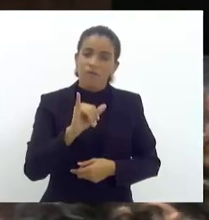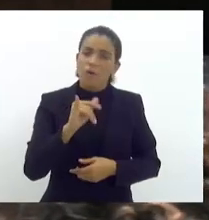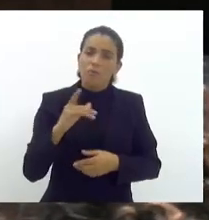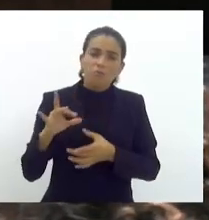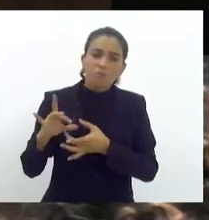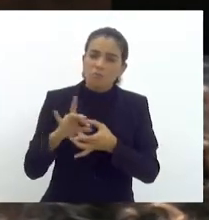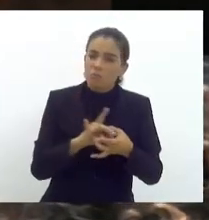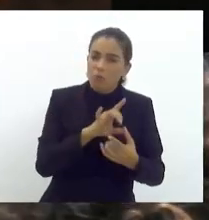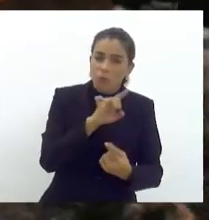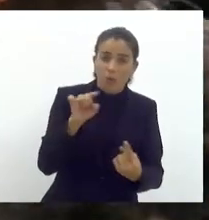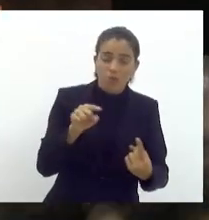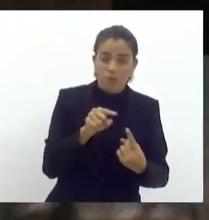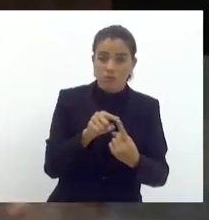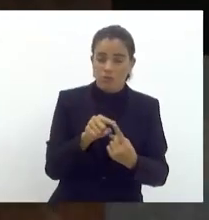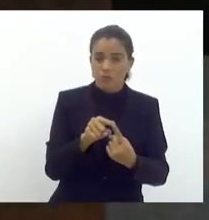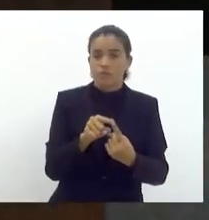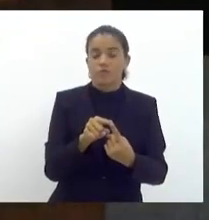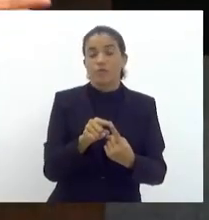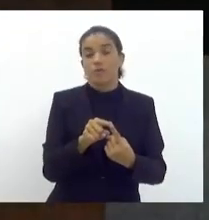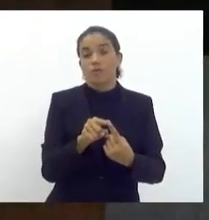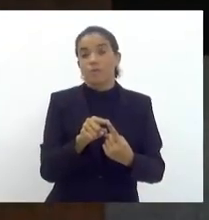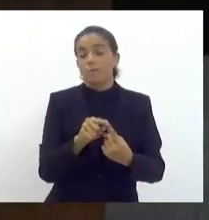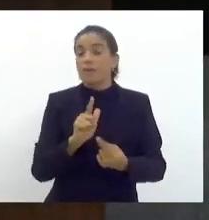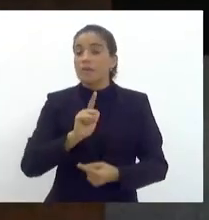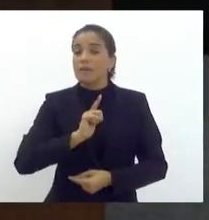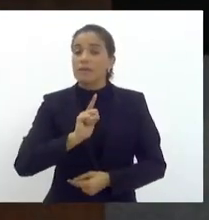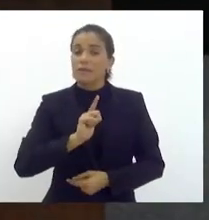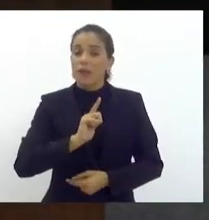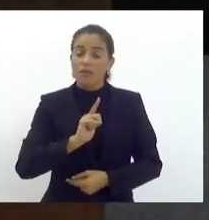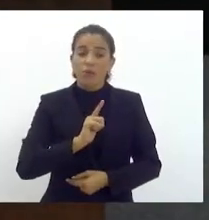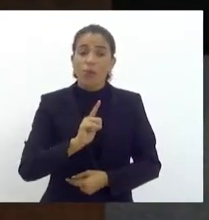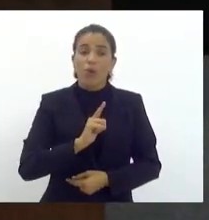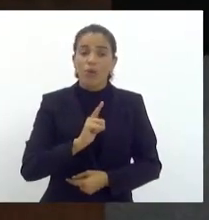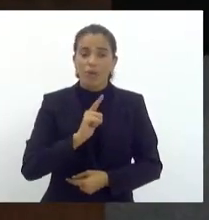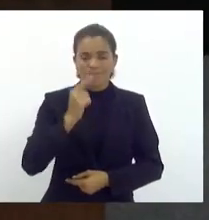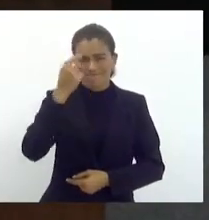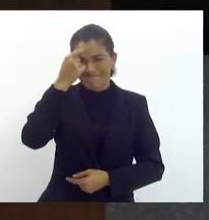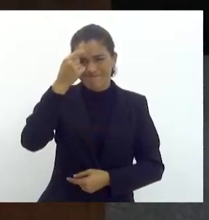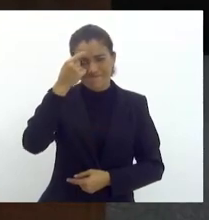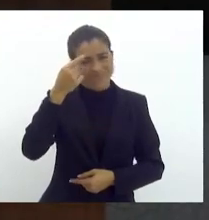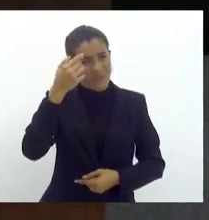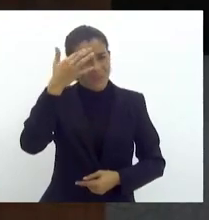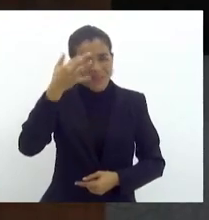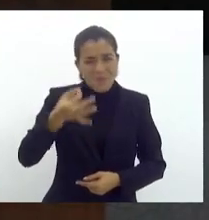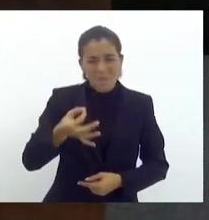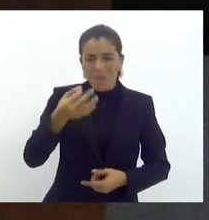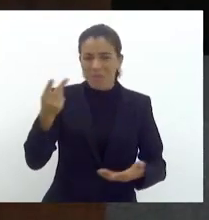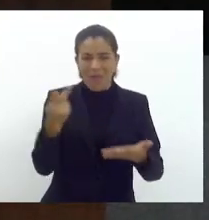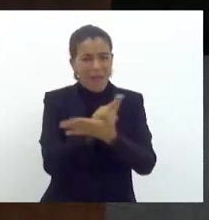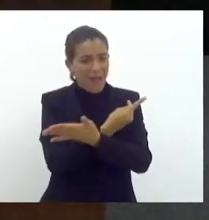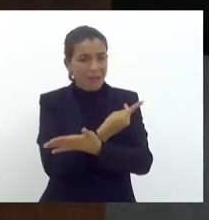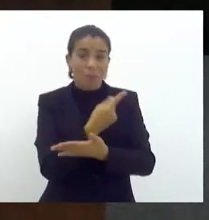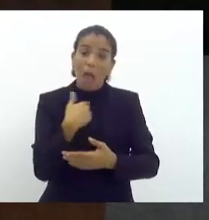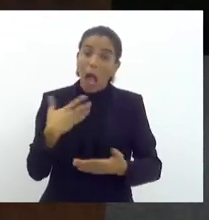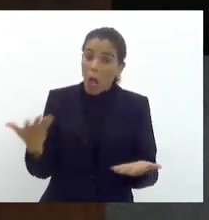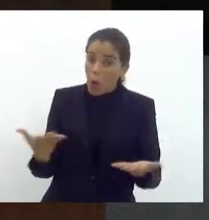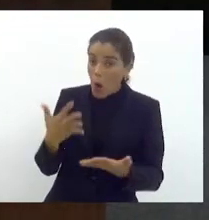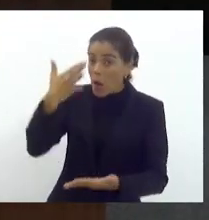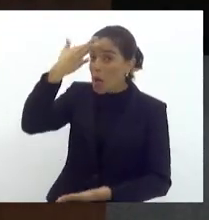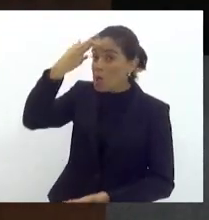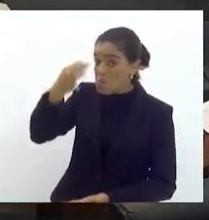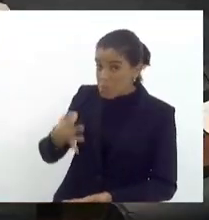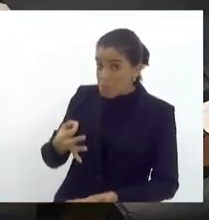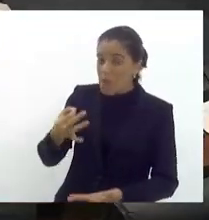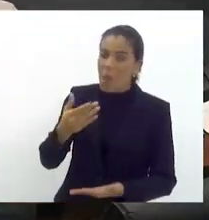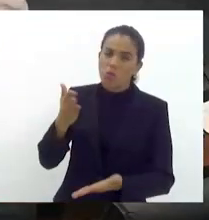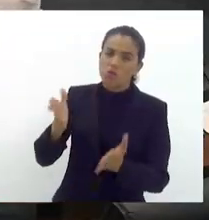sentido de que Estava havendo um dissenso como houve um consenso retirando as